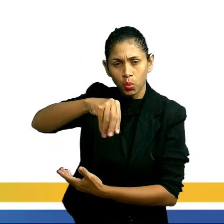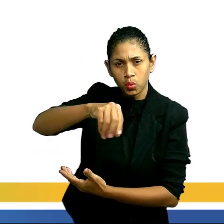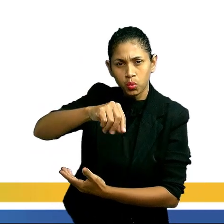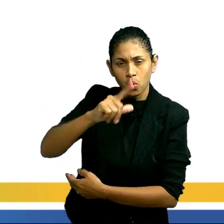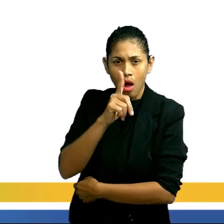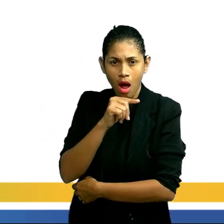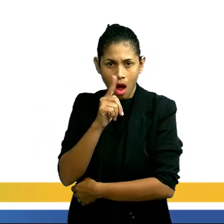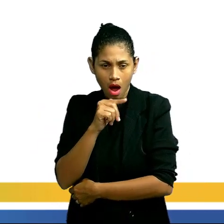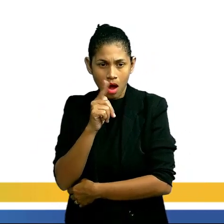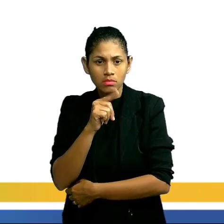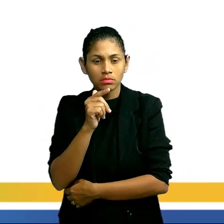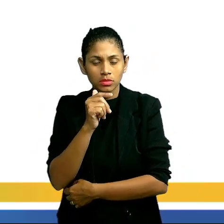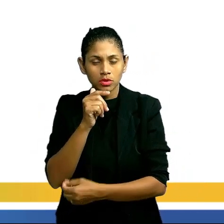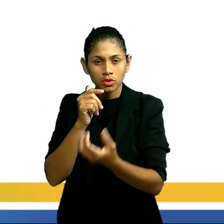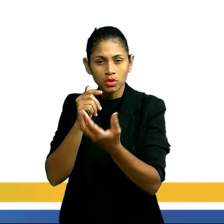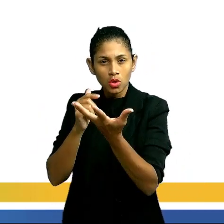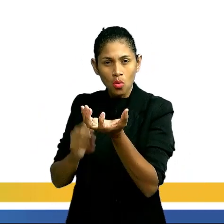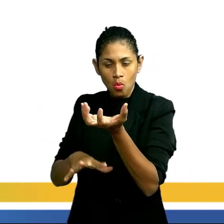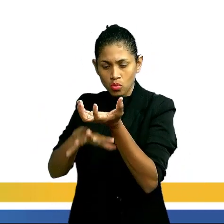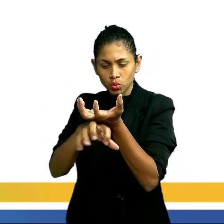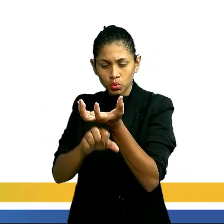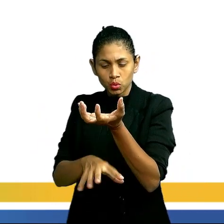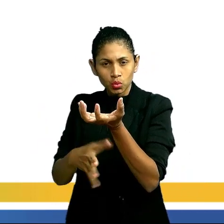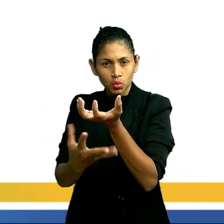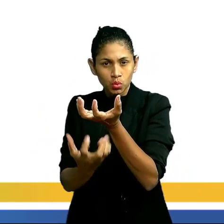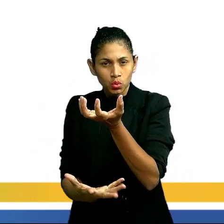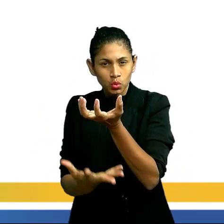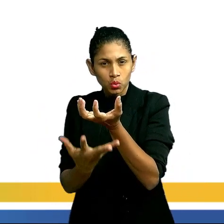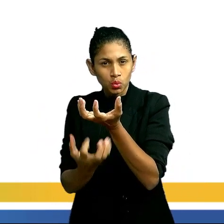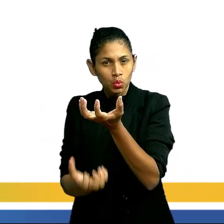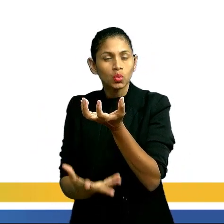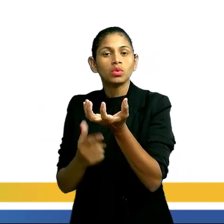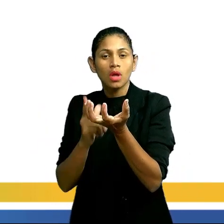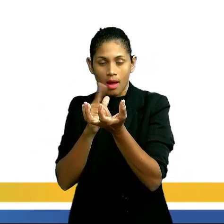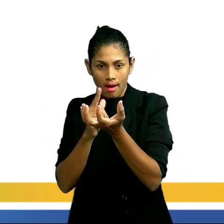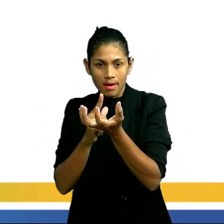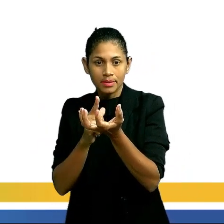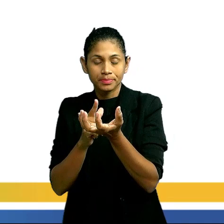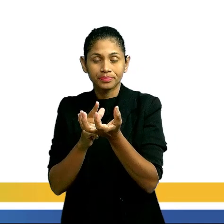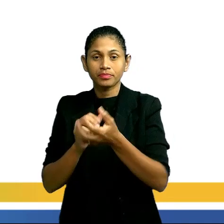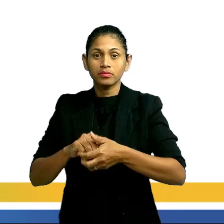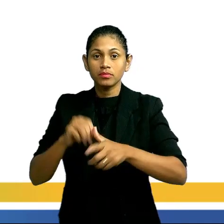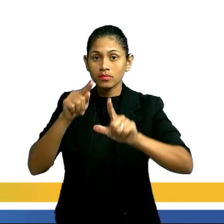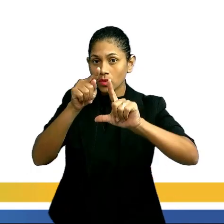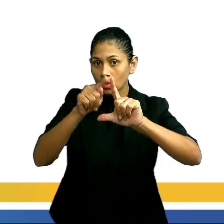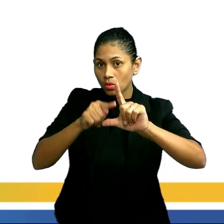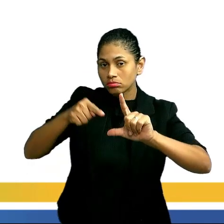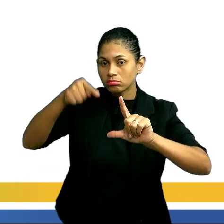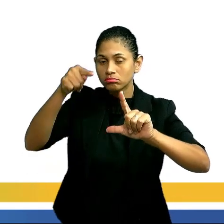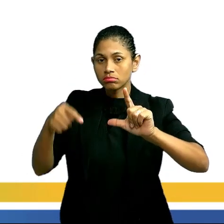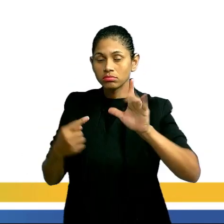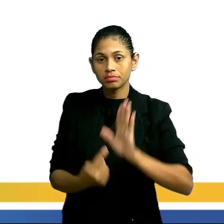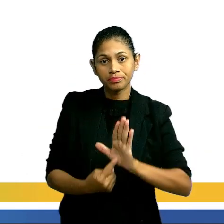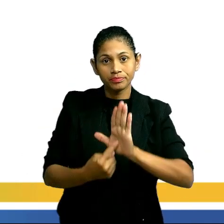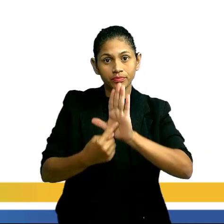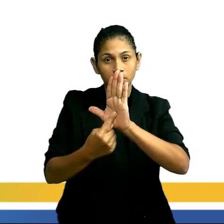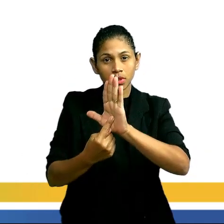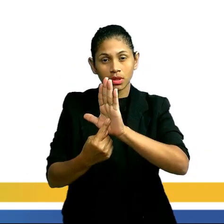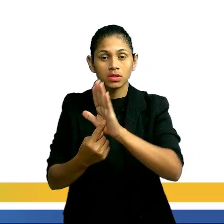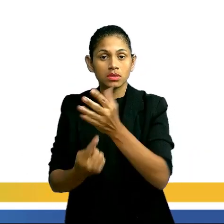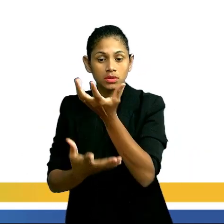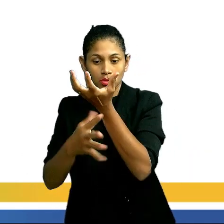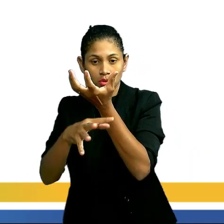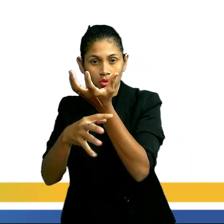torneira e um ralo faz a drenagem da água desse reservatório. Os gráficos representam as vazões